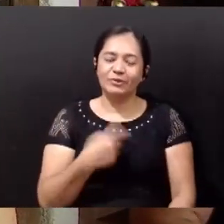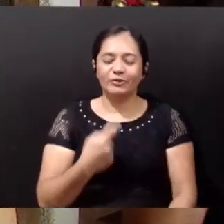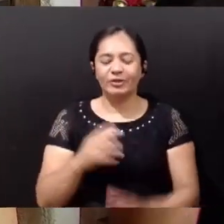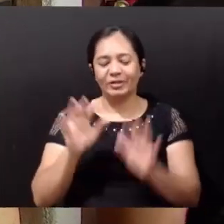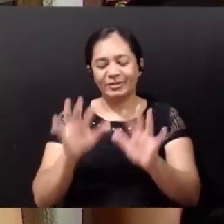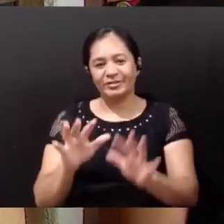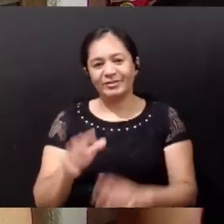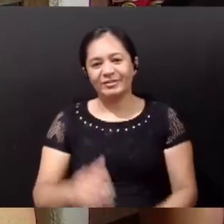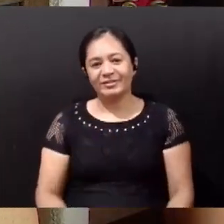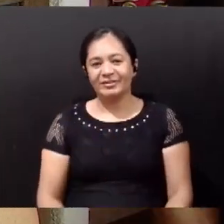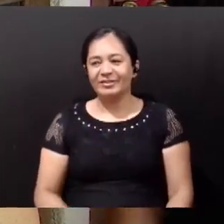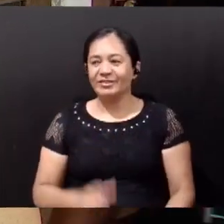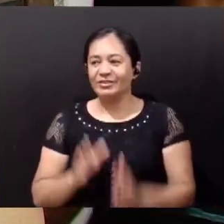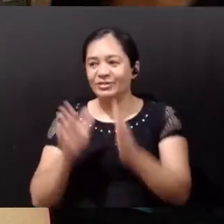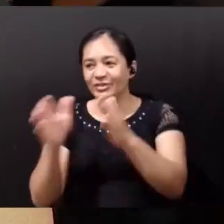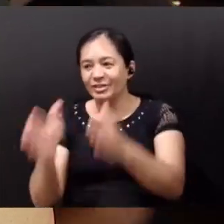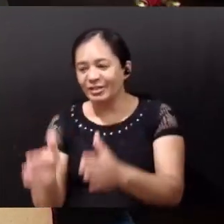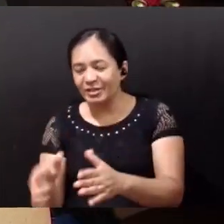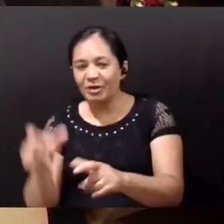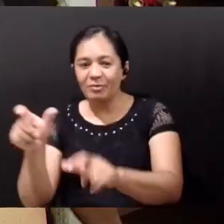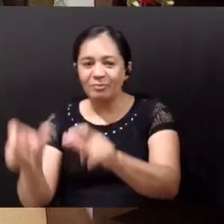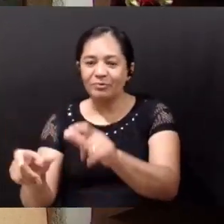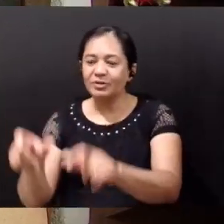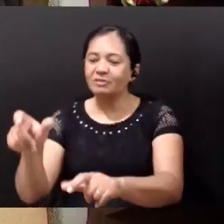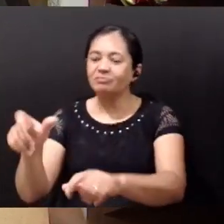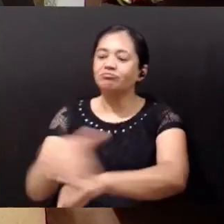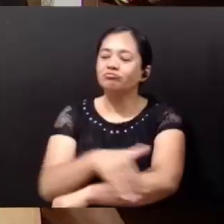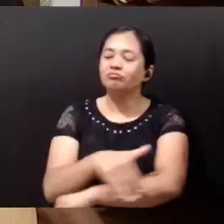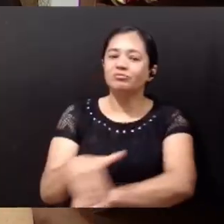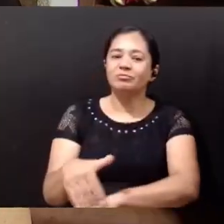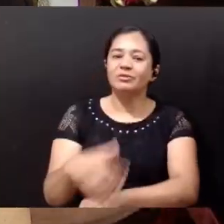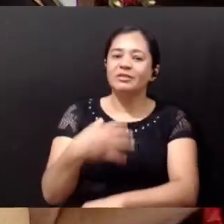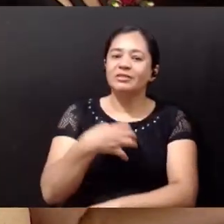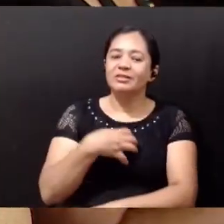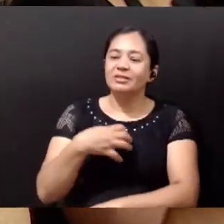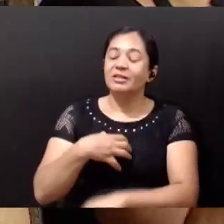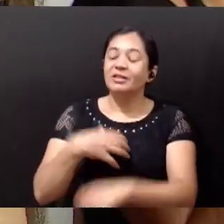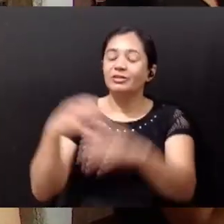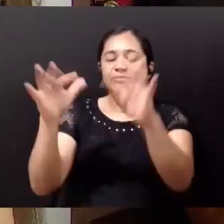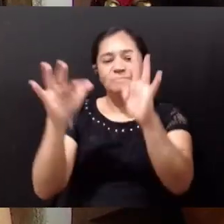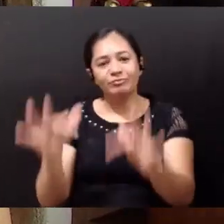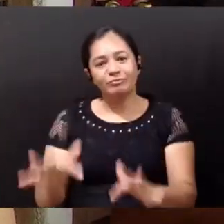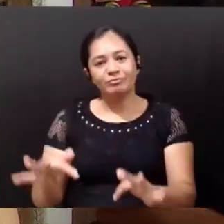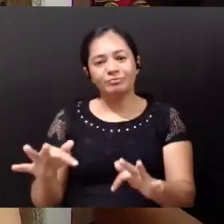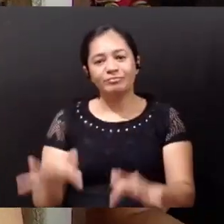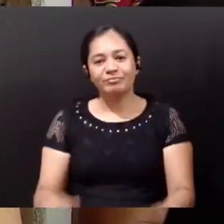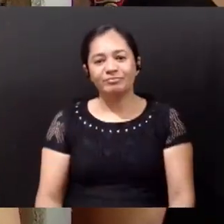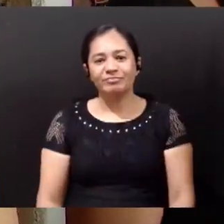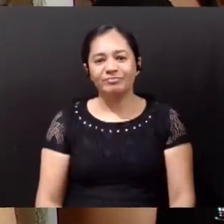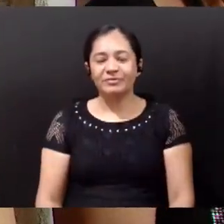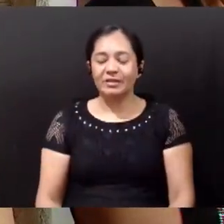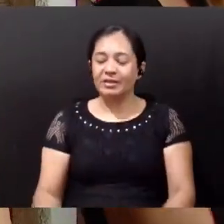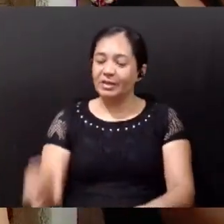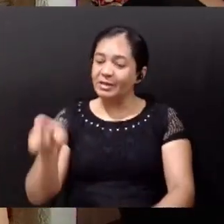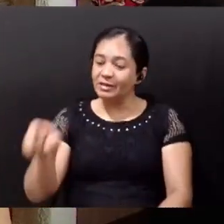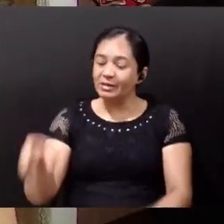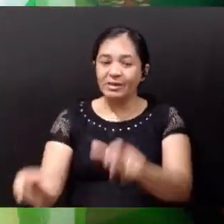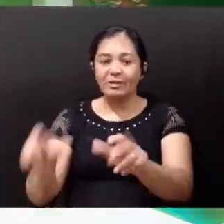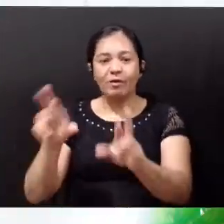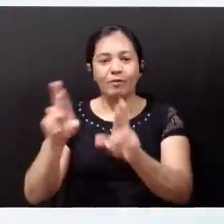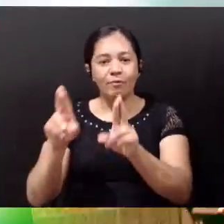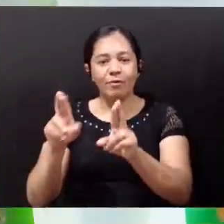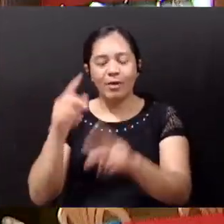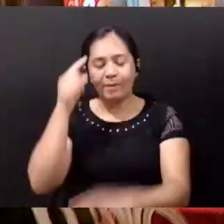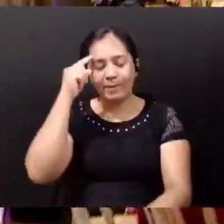lá e os moradores se sentem tão felizes e ficam esperançosos e pensam em uma mudança de